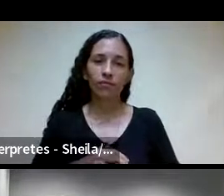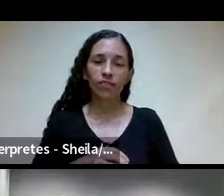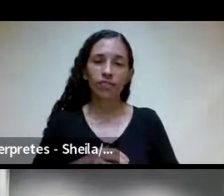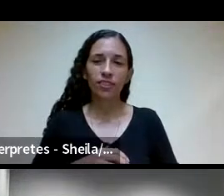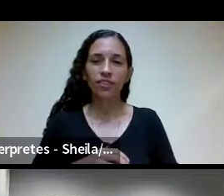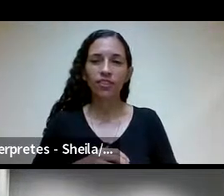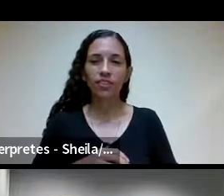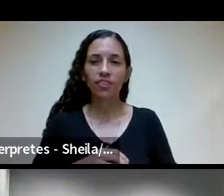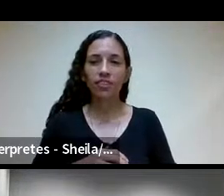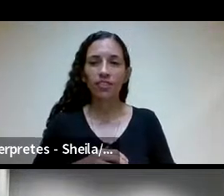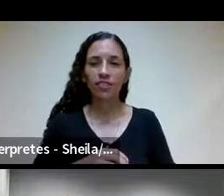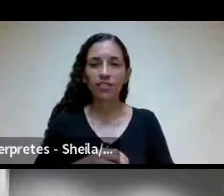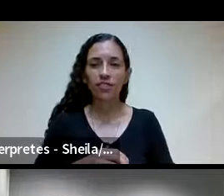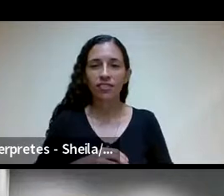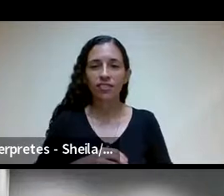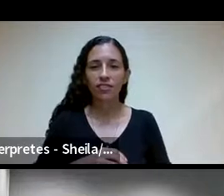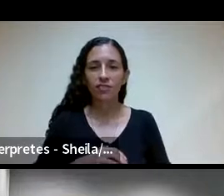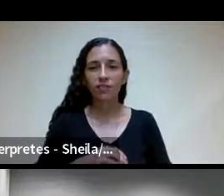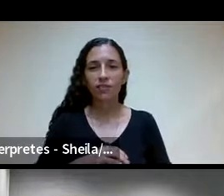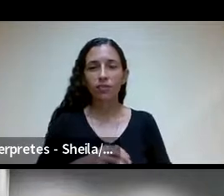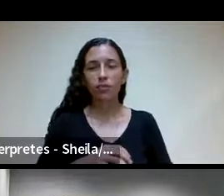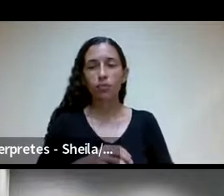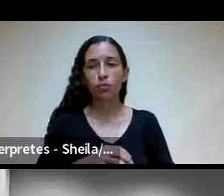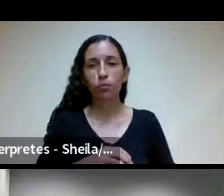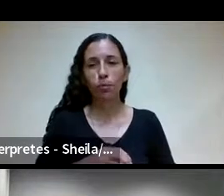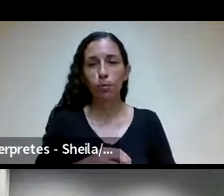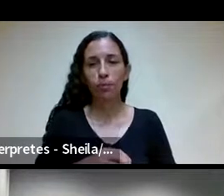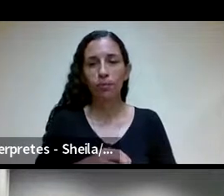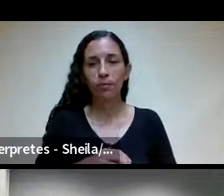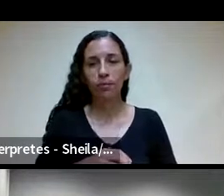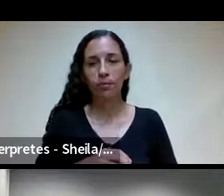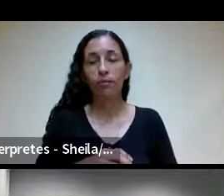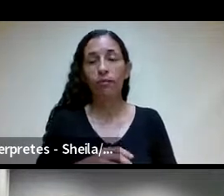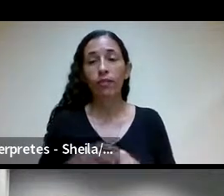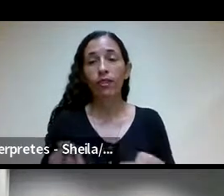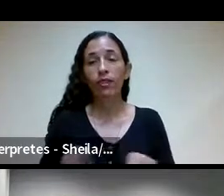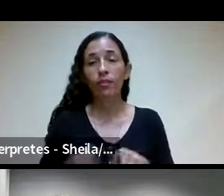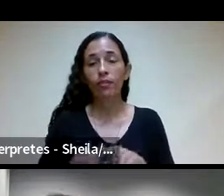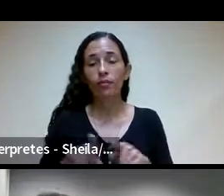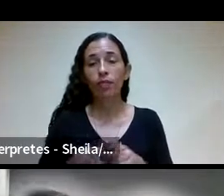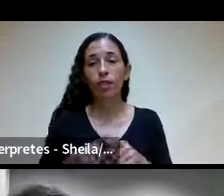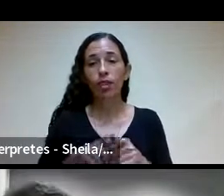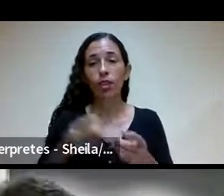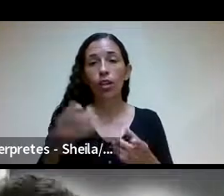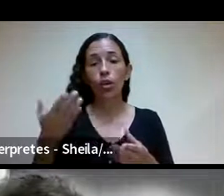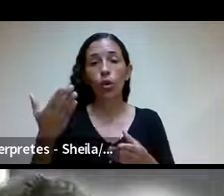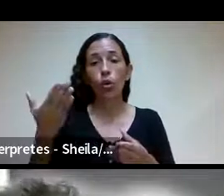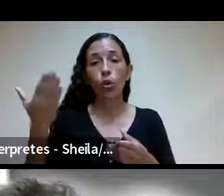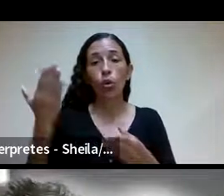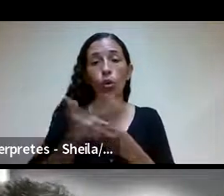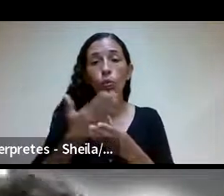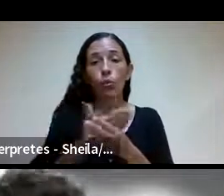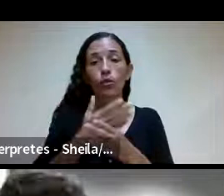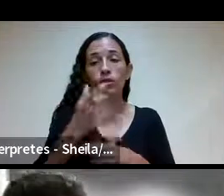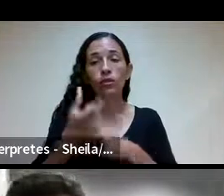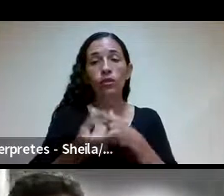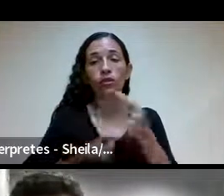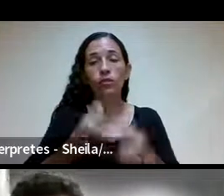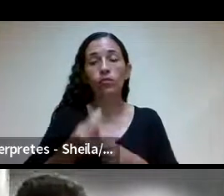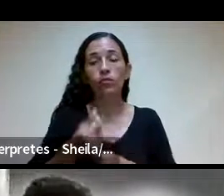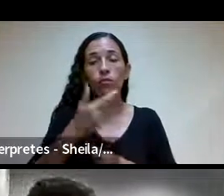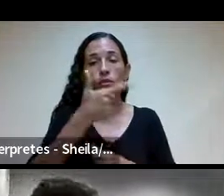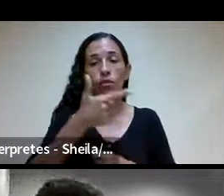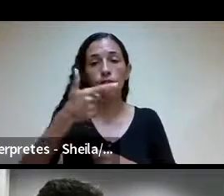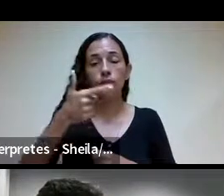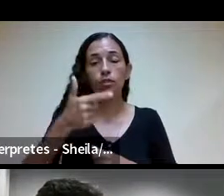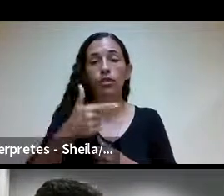senhor presidente. Obrigado. Eu vou proclamar, inclusive, o processo administrativo 271, que é a unanimidade de todos acompanhar o relator.